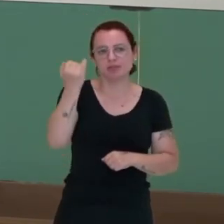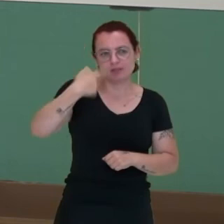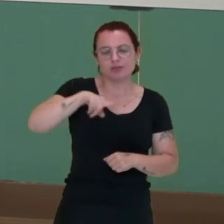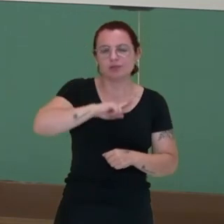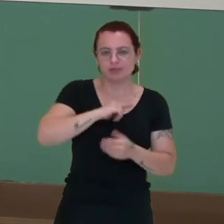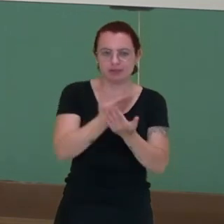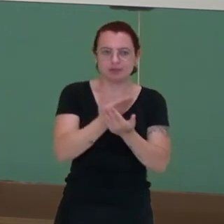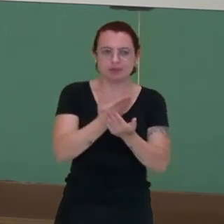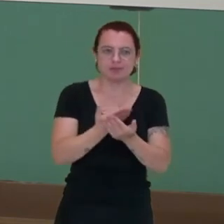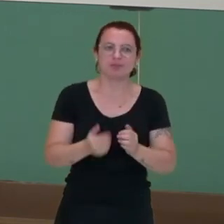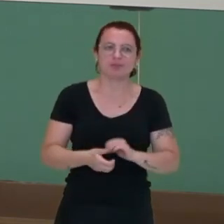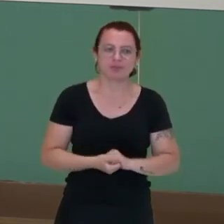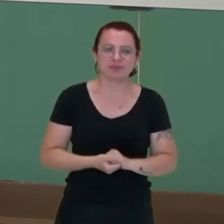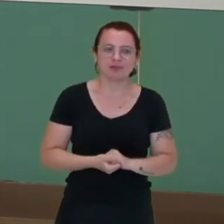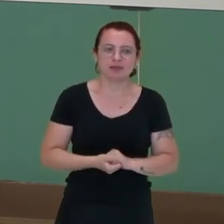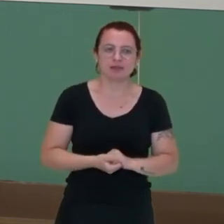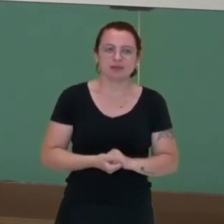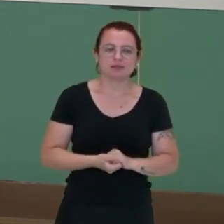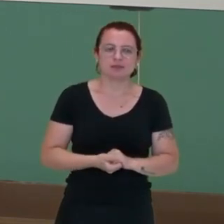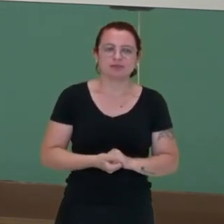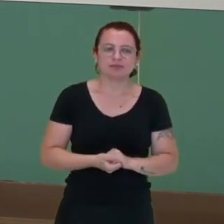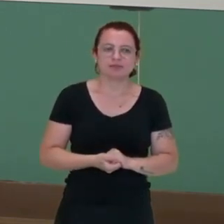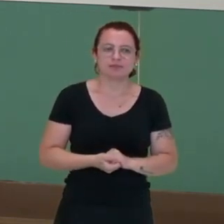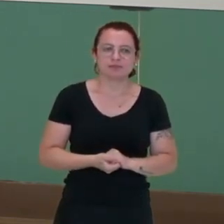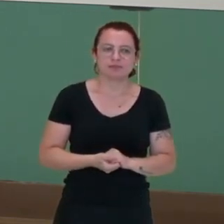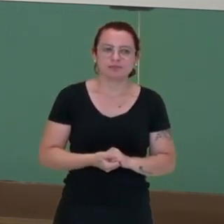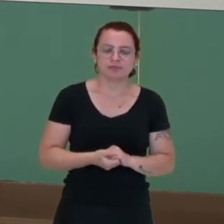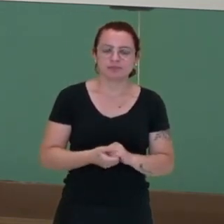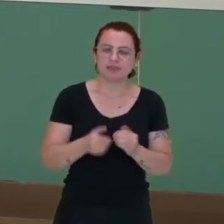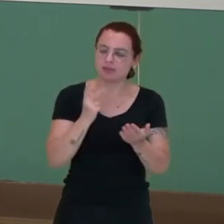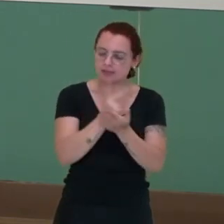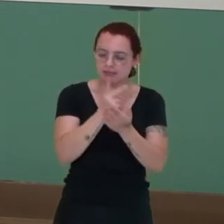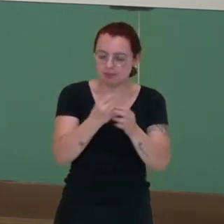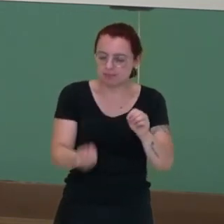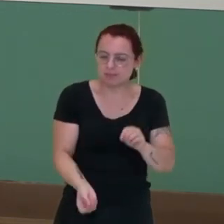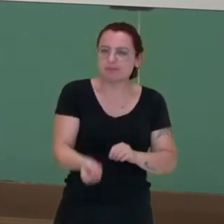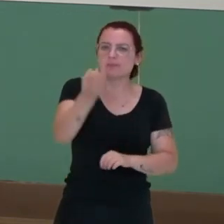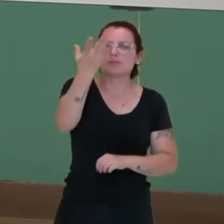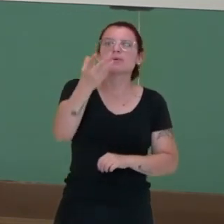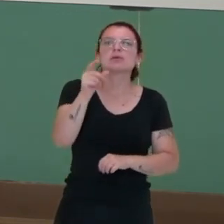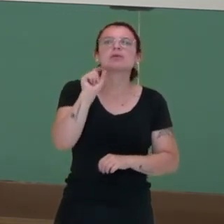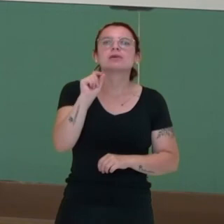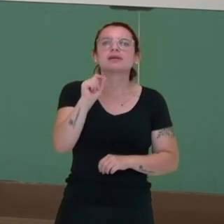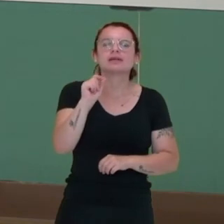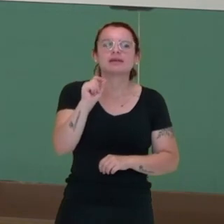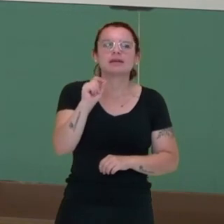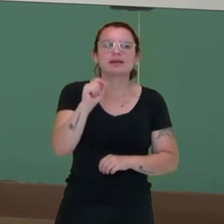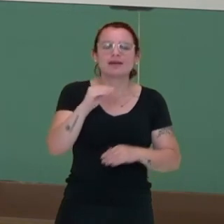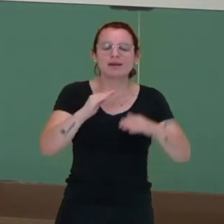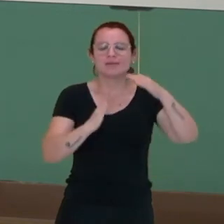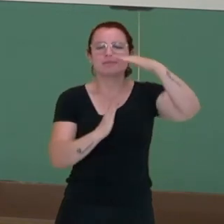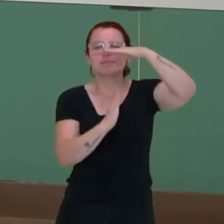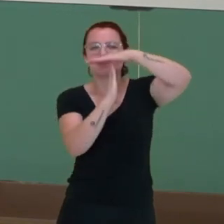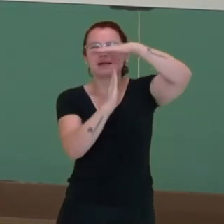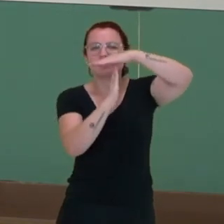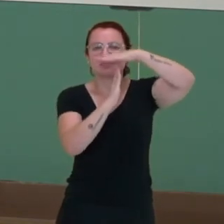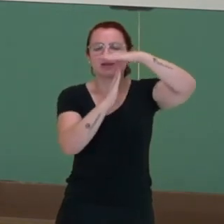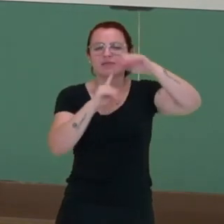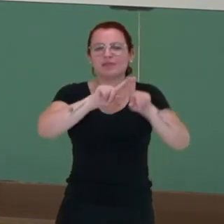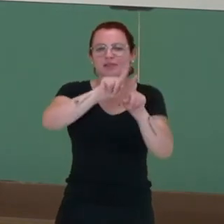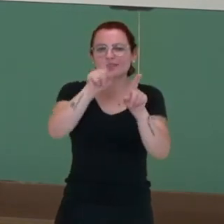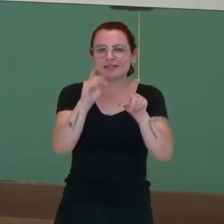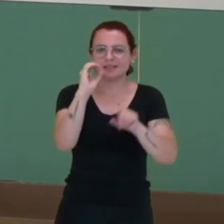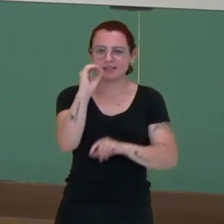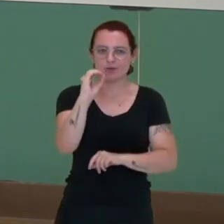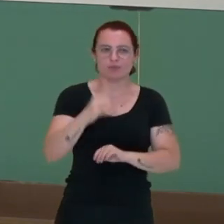Certo? Então, em um lançamento vertical de baixo para cima, sempre na altura máxima, a velocidade será